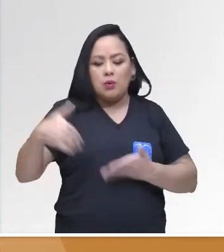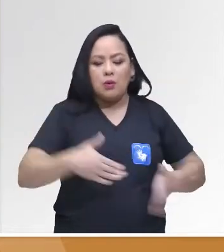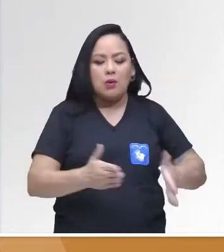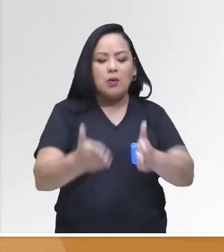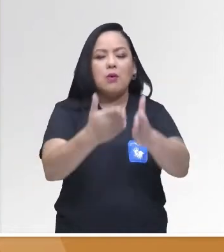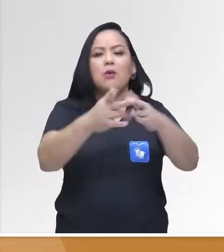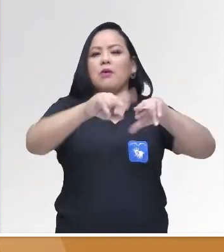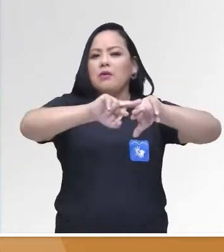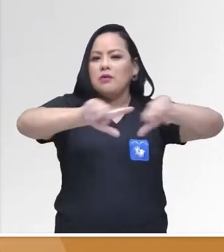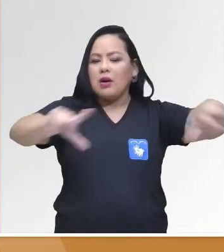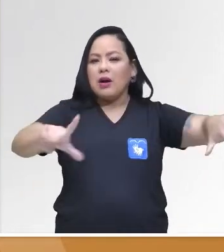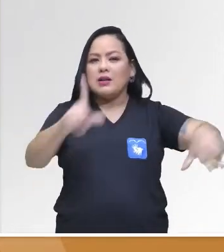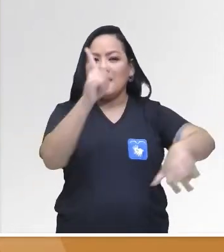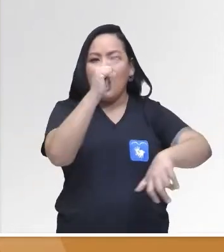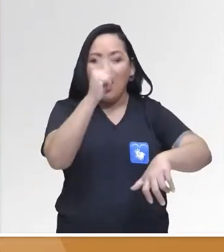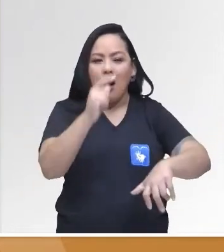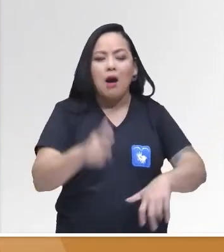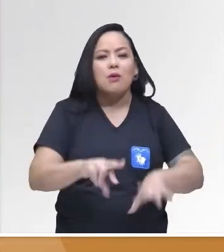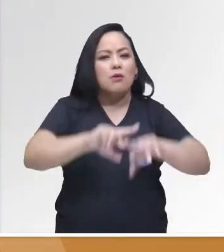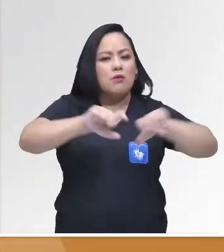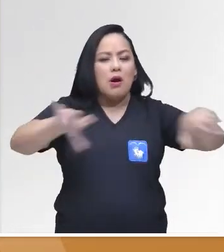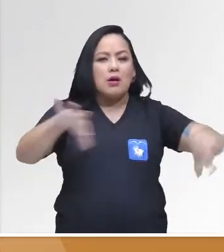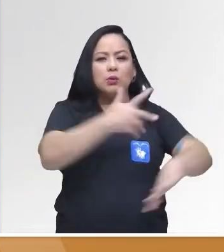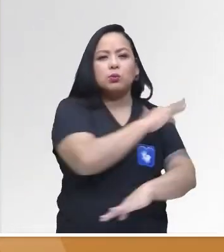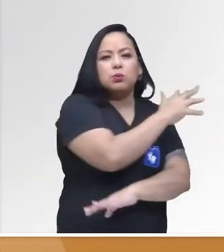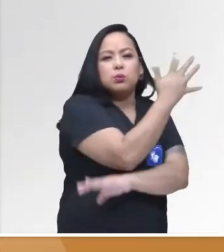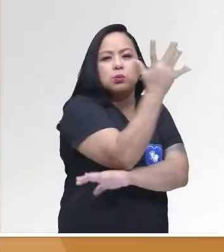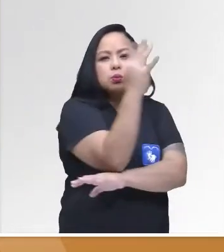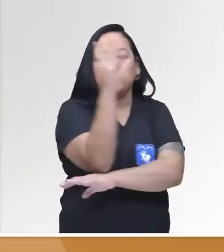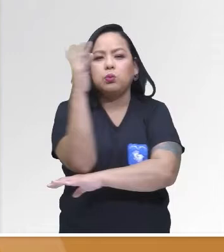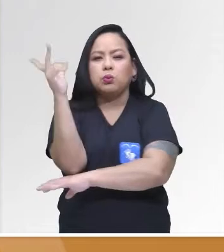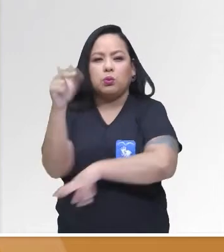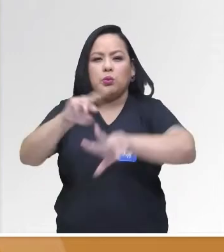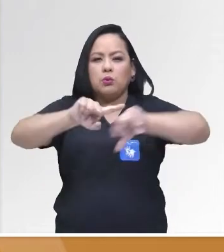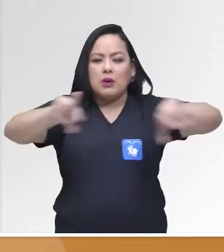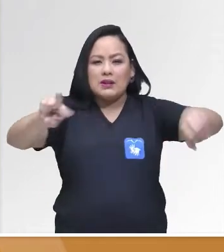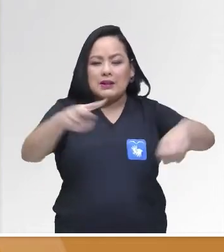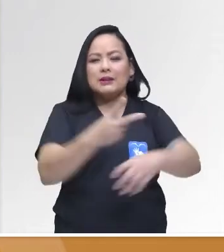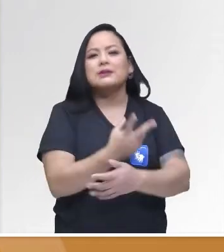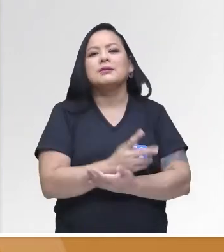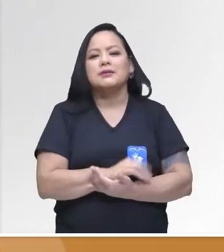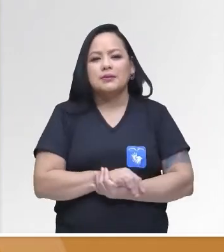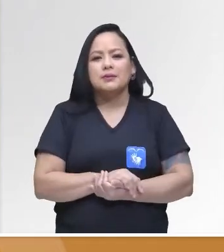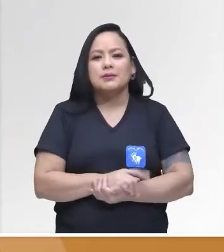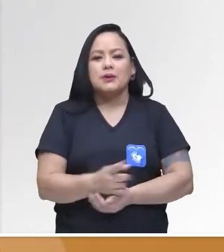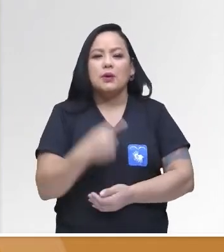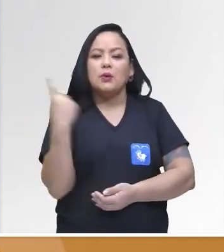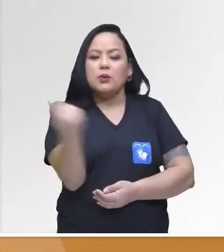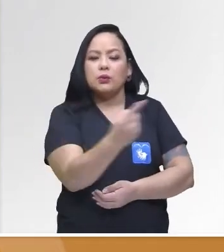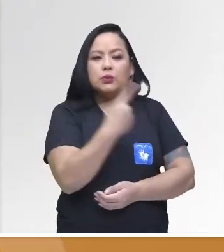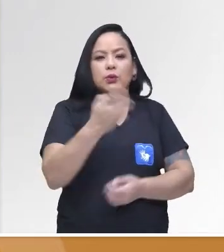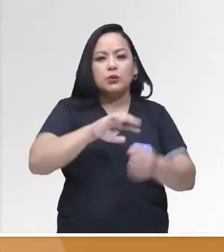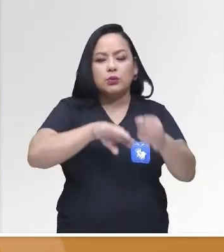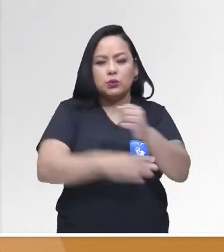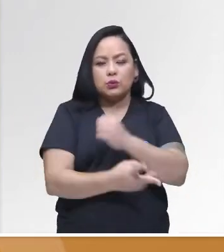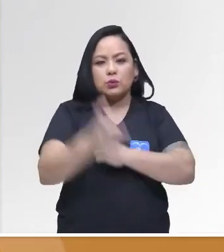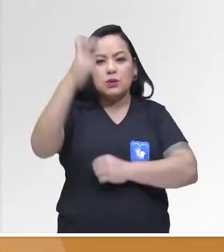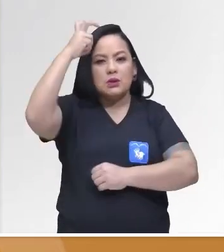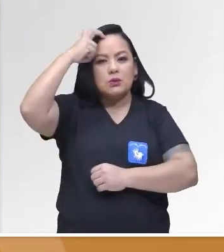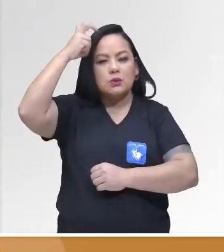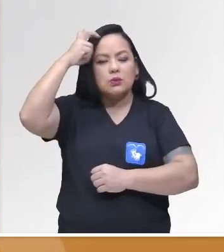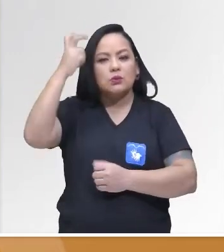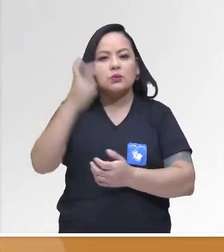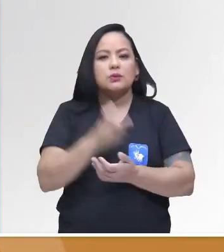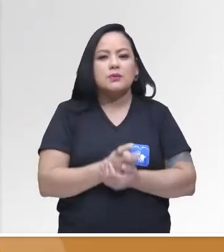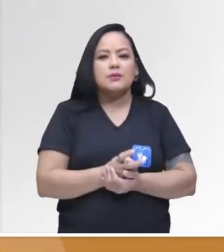rios, muita água, muita floresta, muito verde. Os nossos hábitos culturais